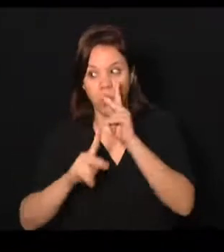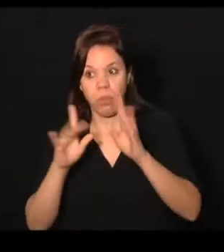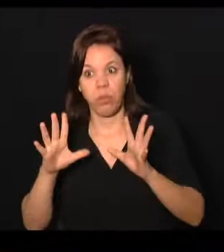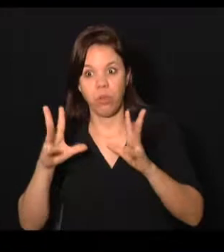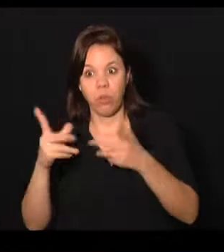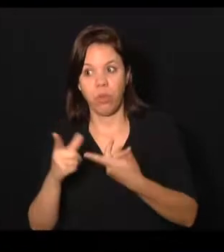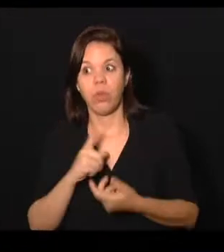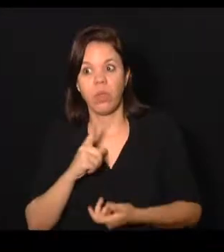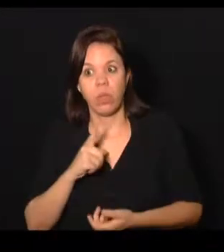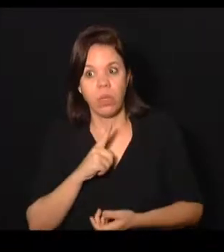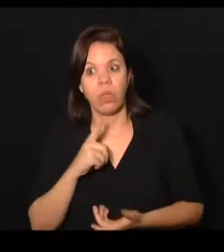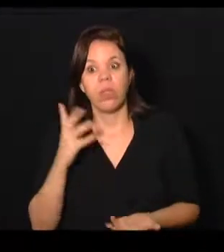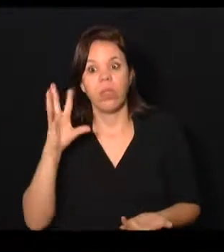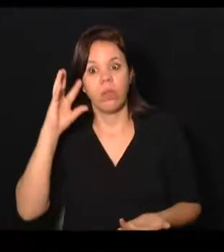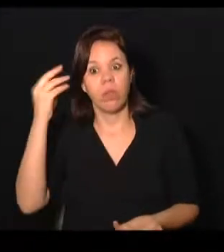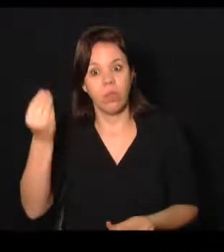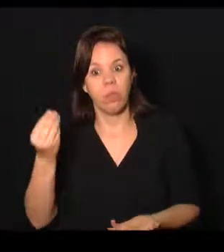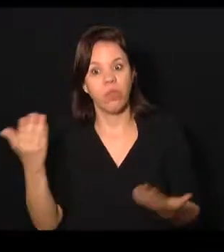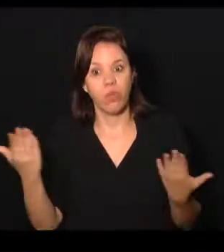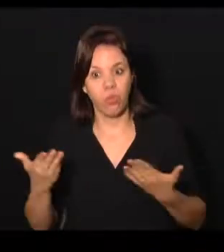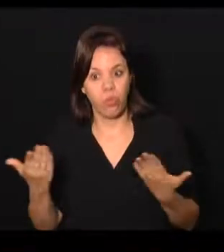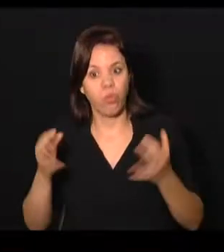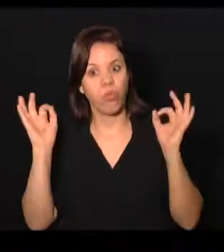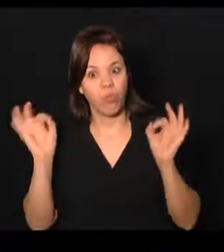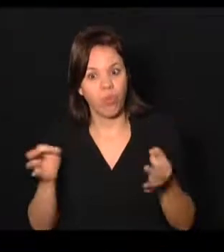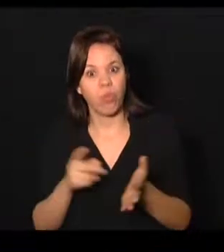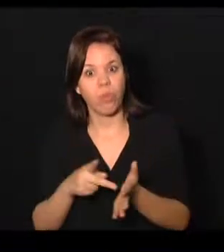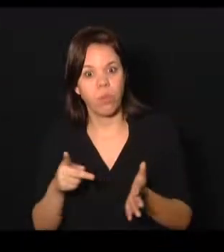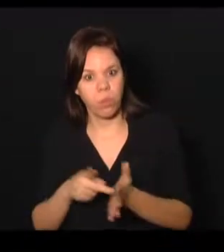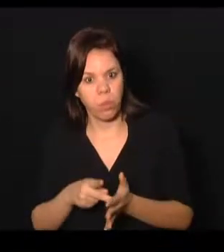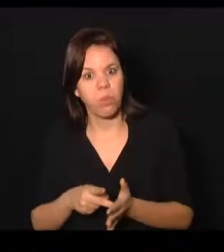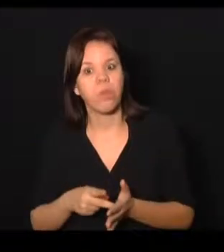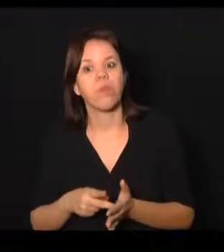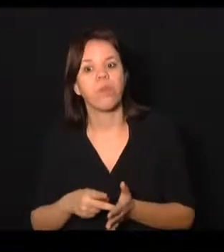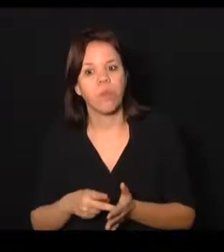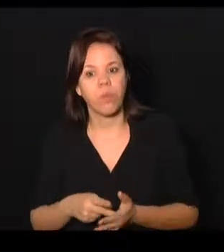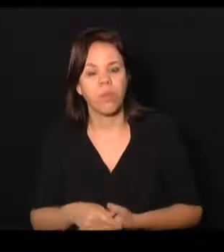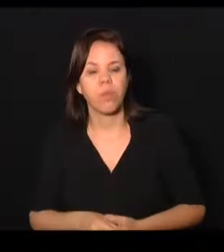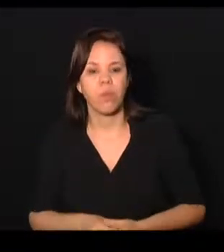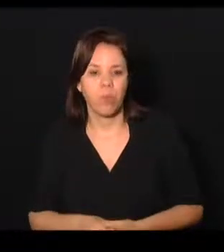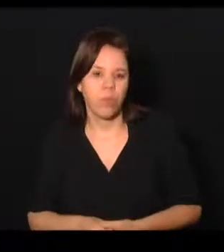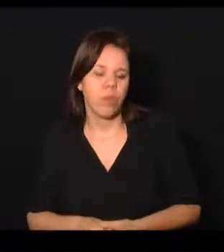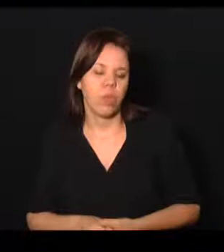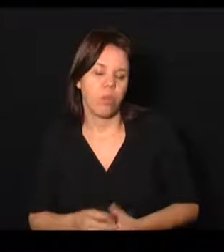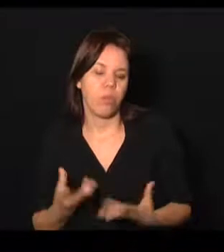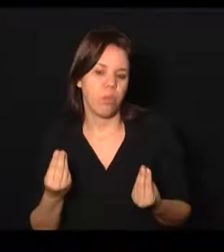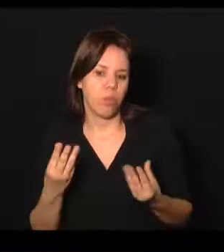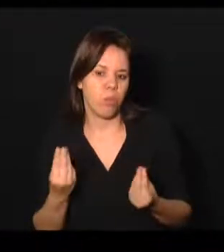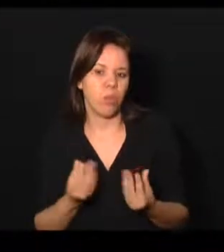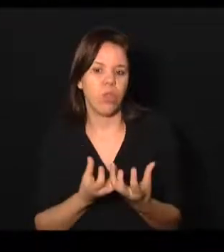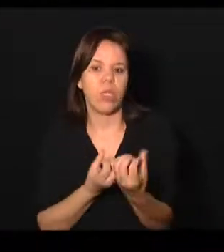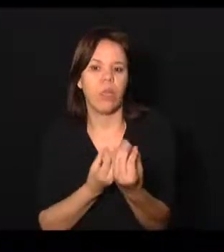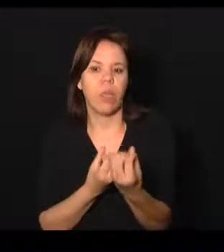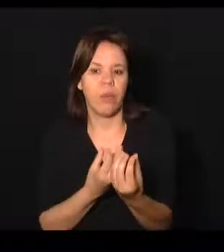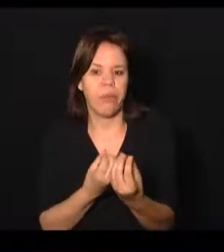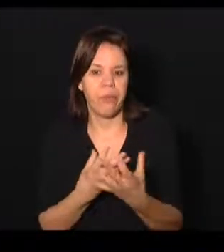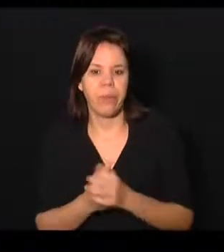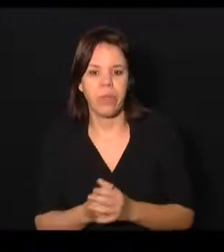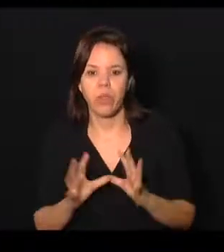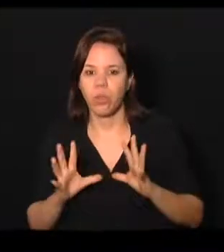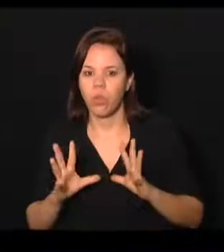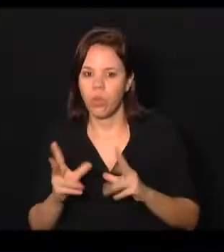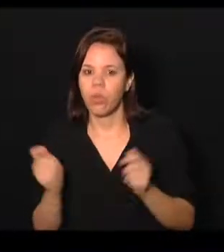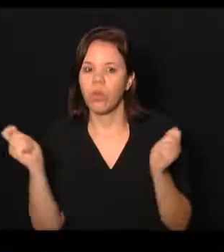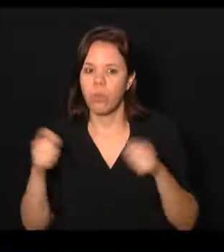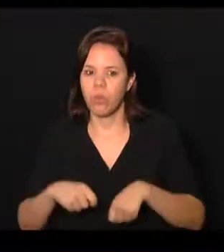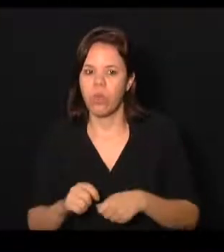tome conhecimento, e hoje com certeza será um momento aí para maiores informações e todos poderem